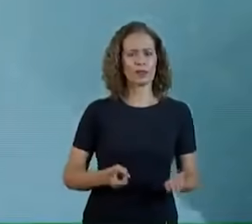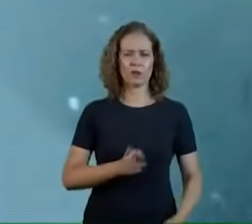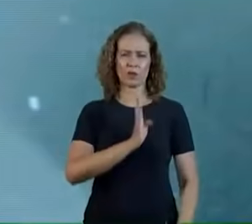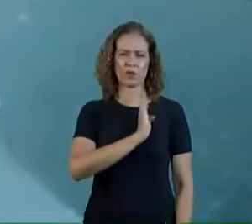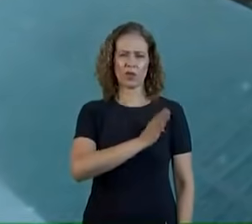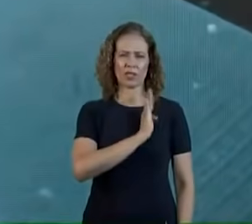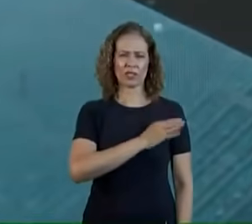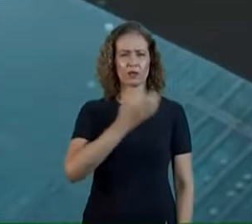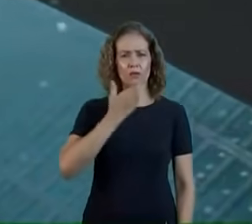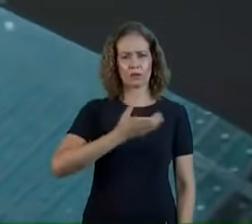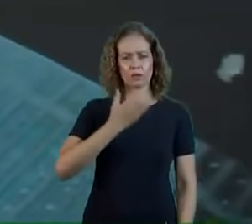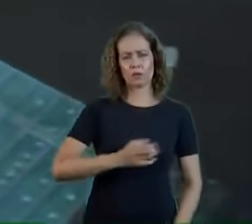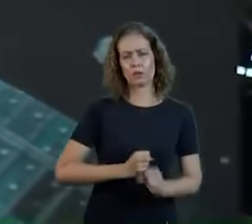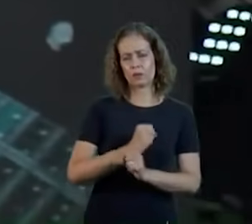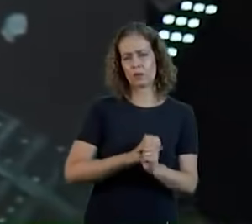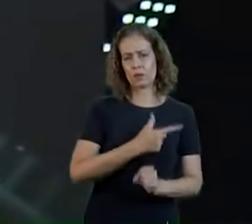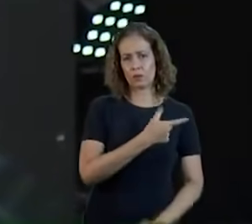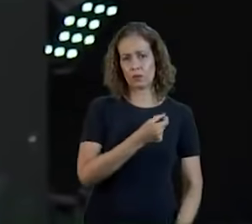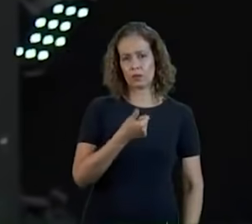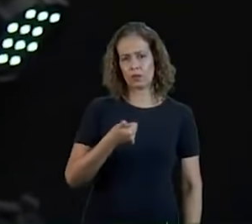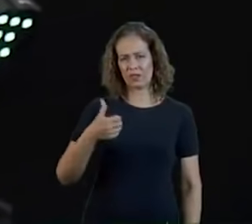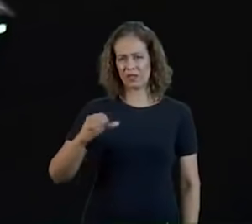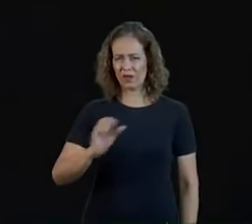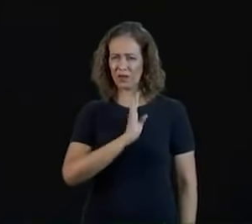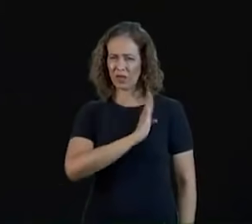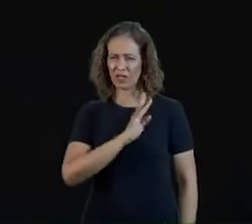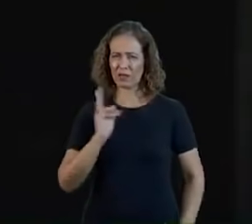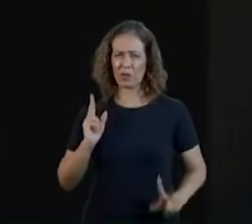tinha em dezembro de 2019. Eu lembro de